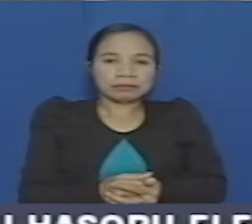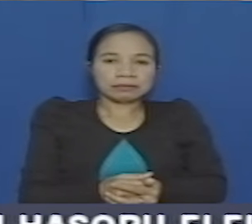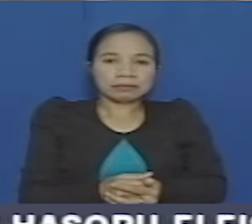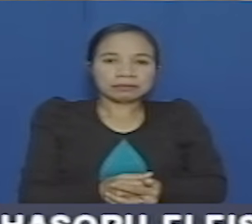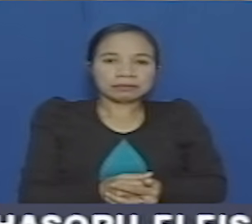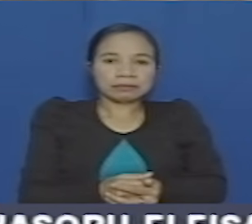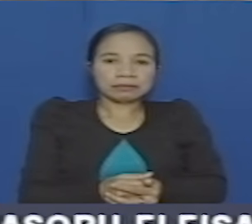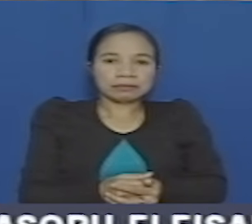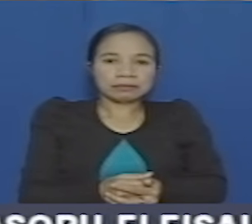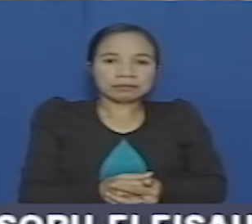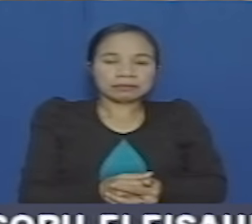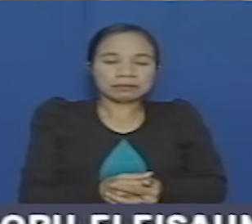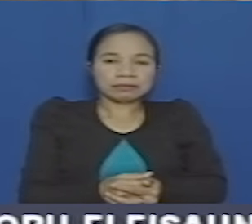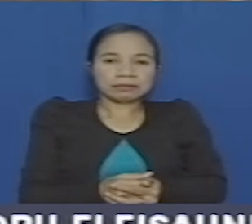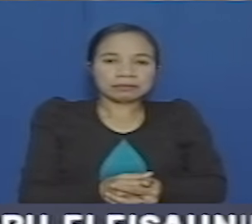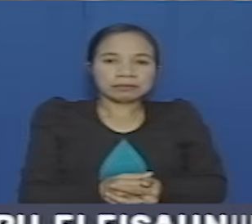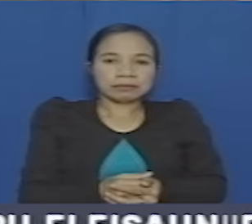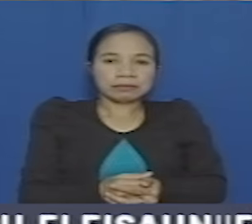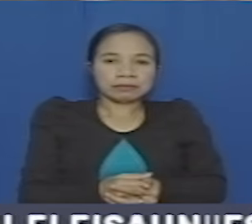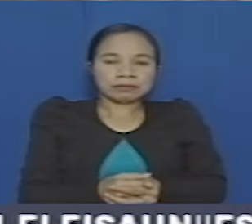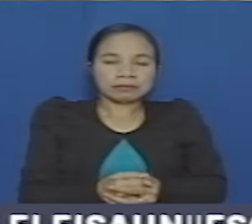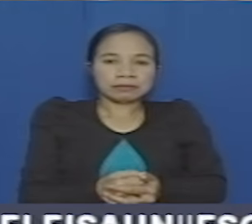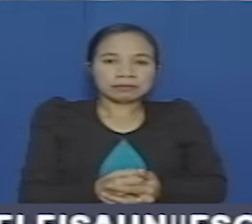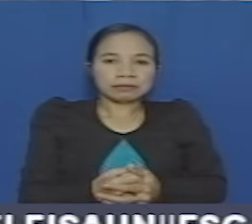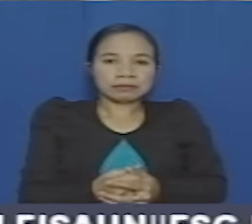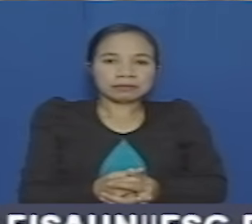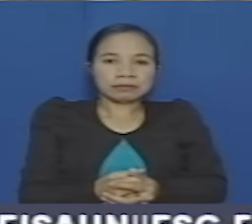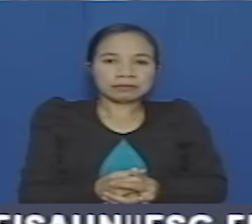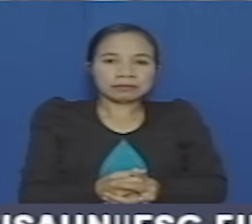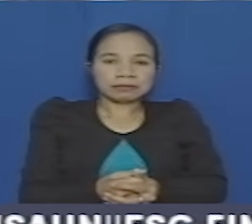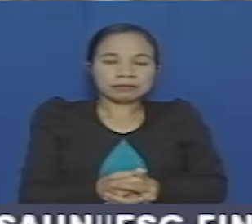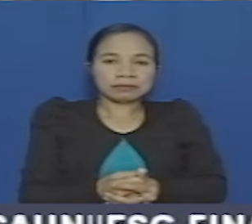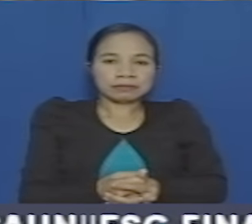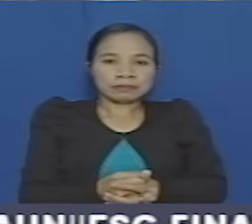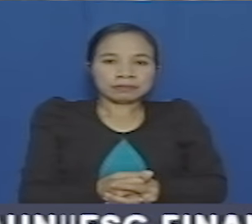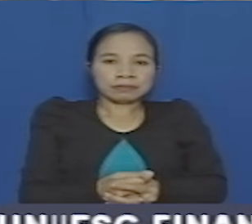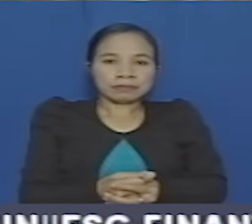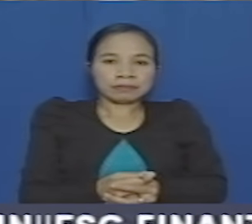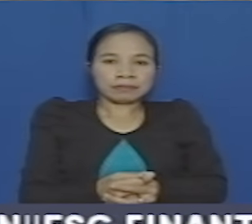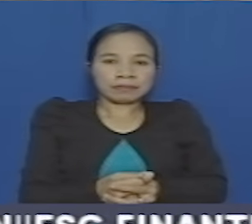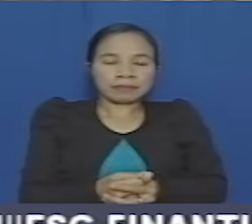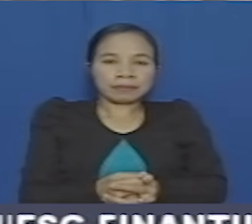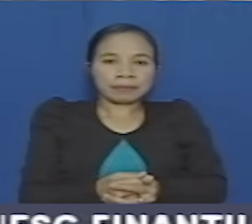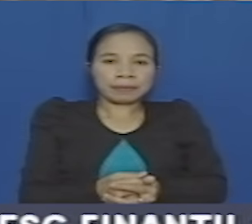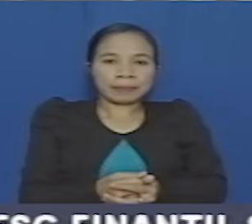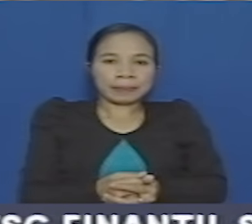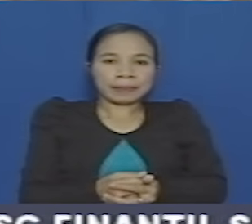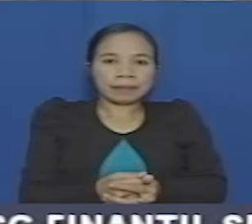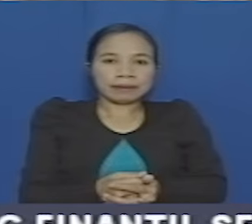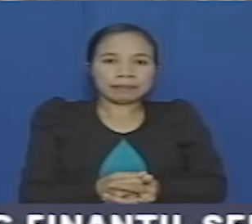hela sakla, hela pa. Ulo kore tu, sakla, sakla, plastik lah.